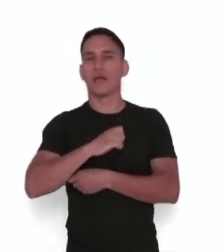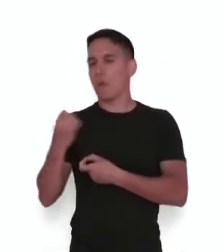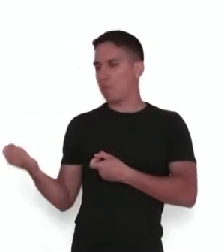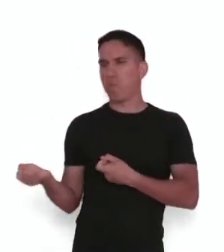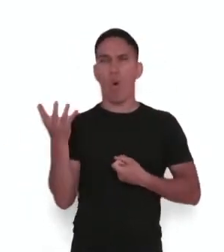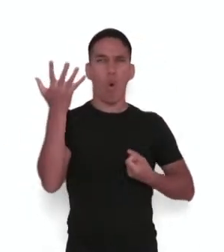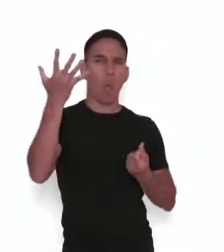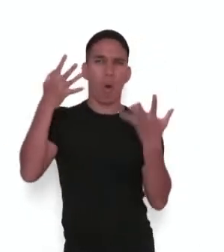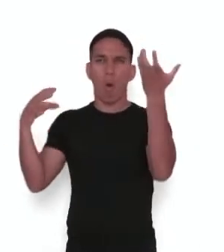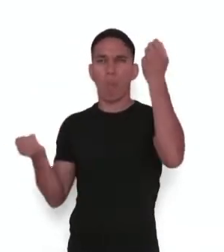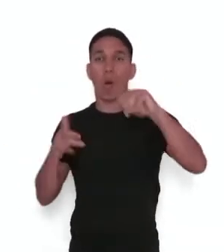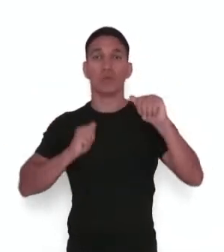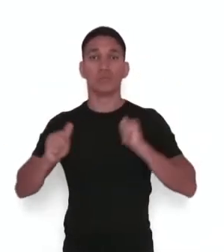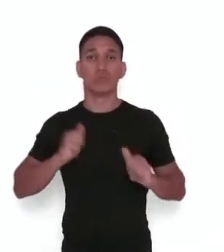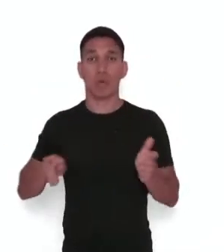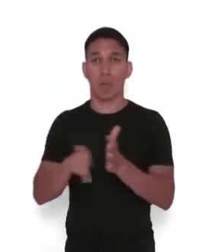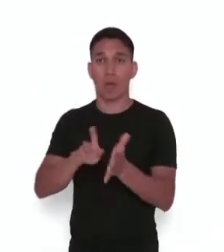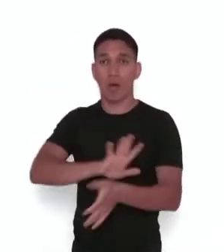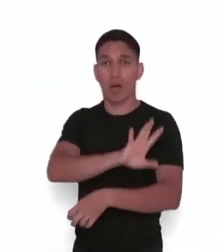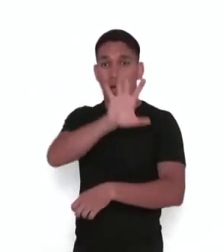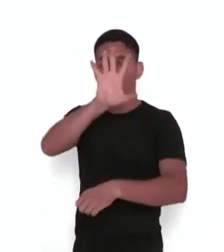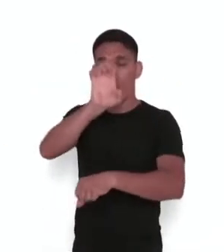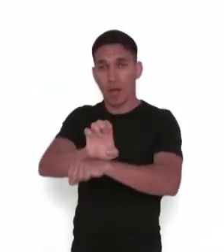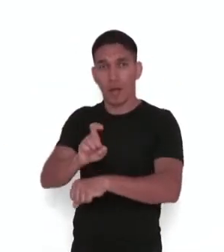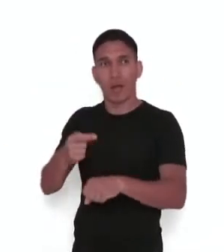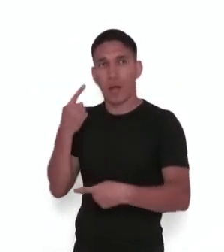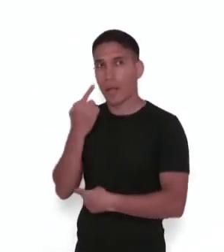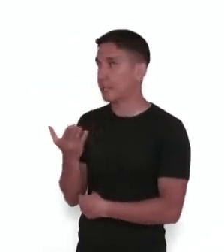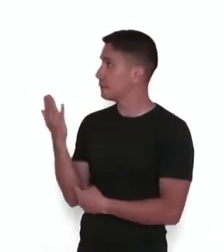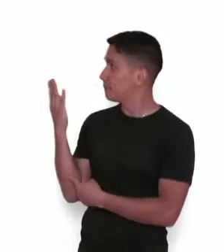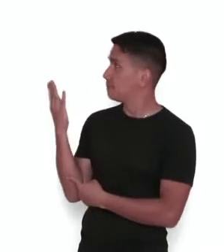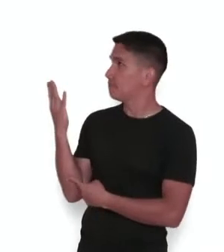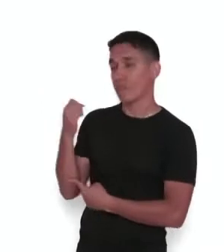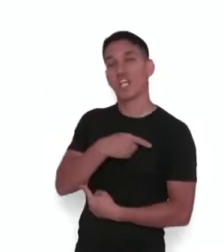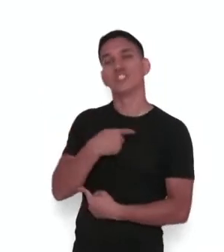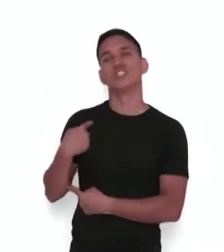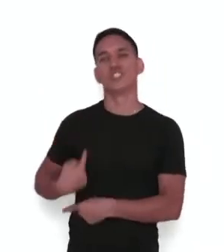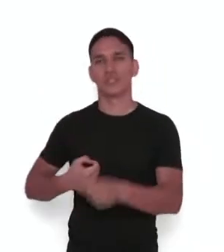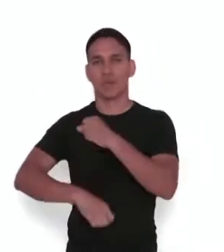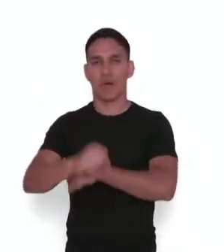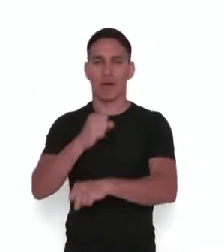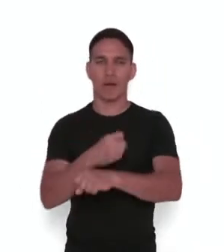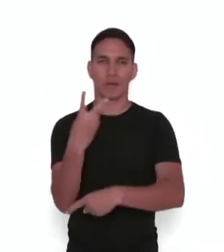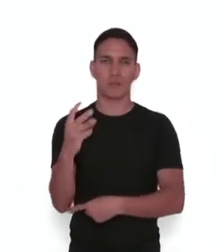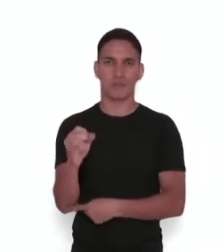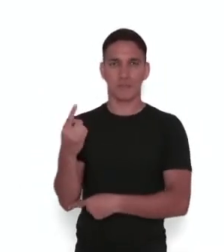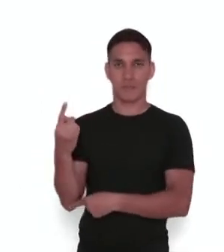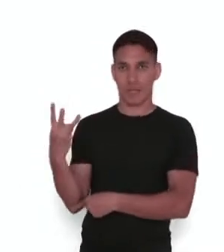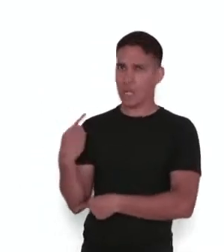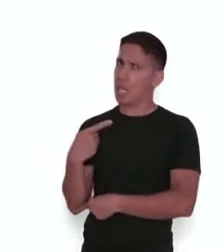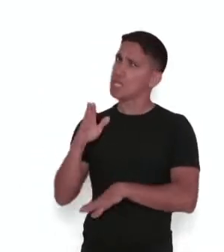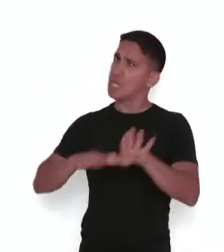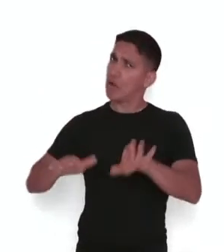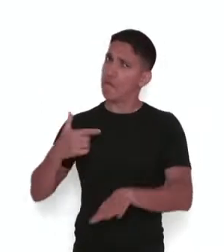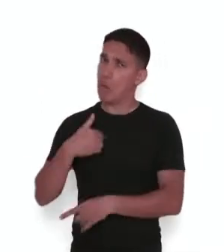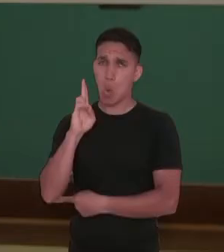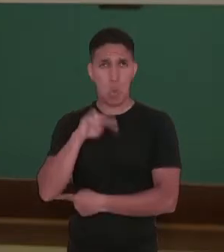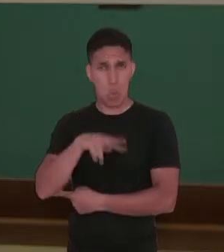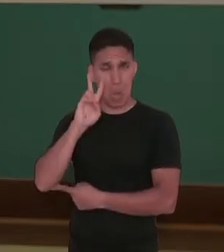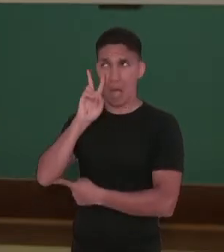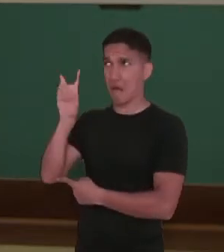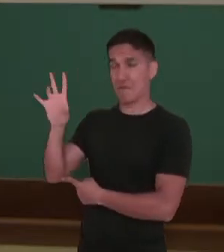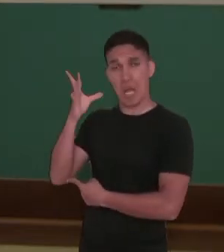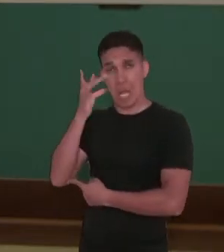executada por atores na província de Hunan, na China, em 2013. Provavelmente, eu nunca vi